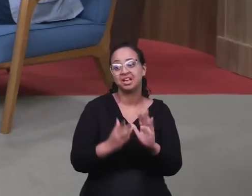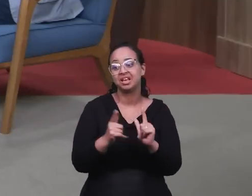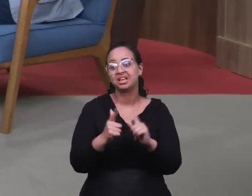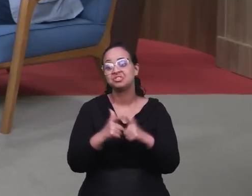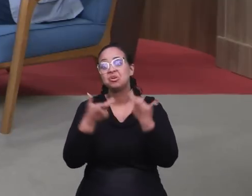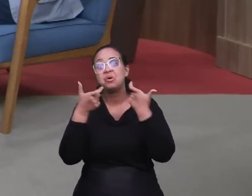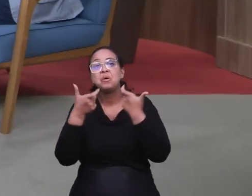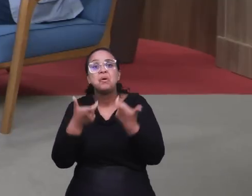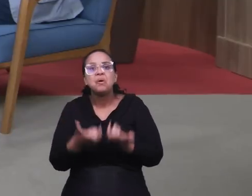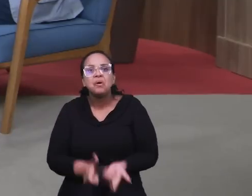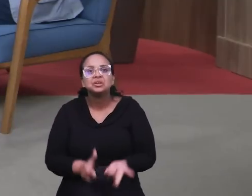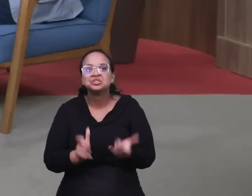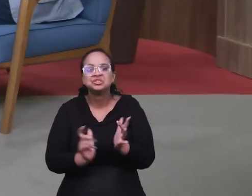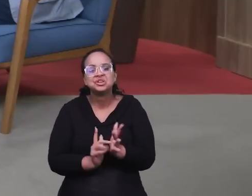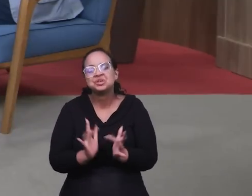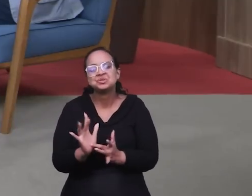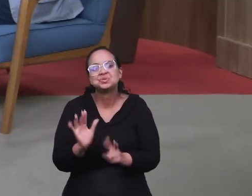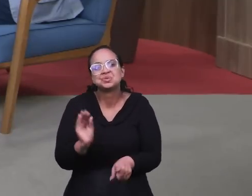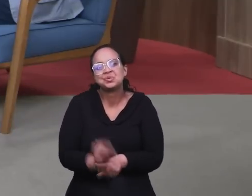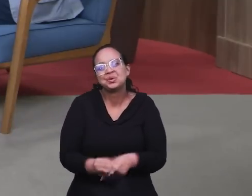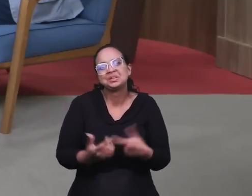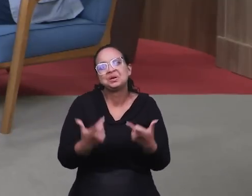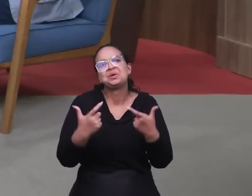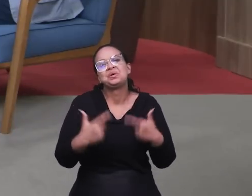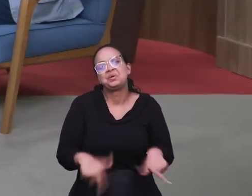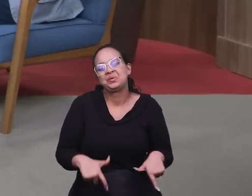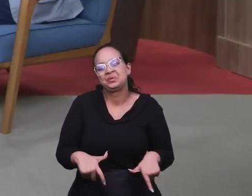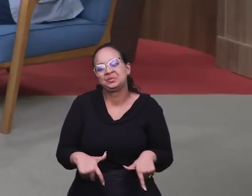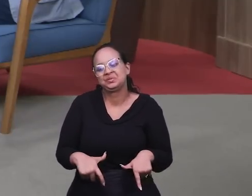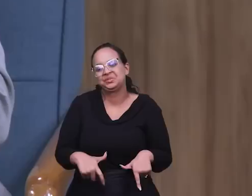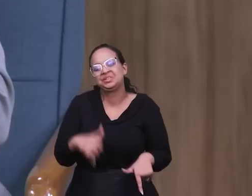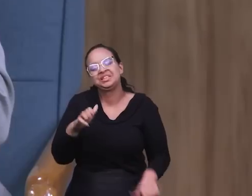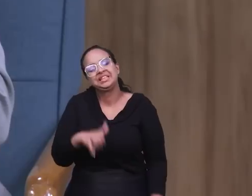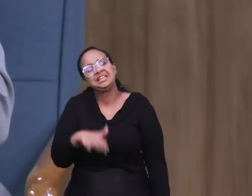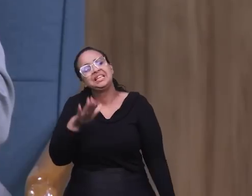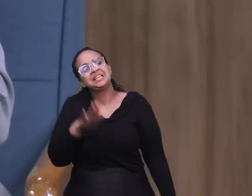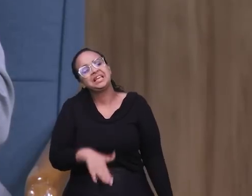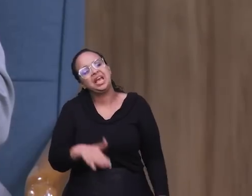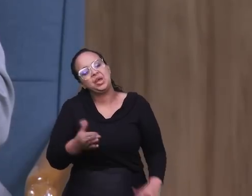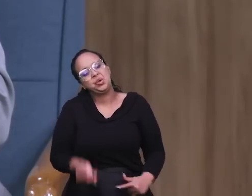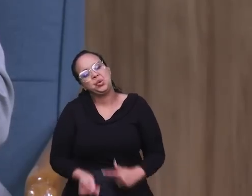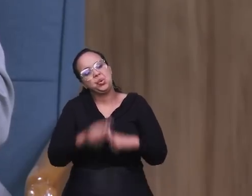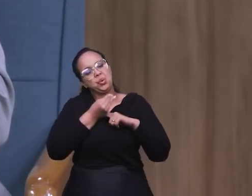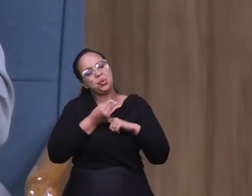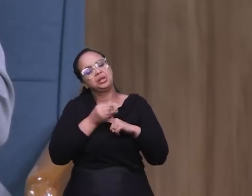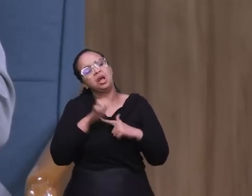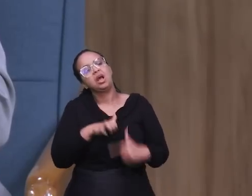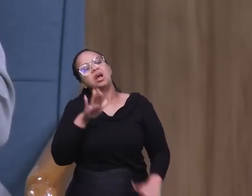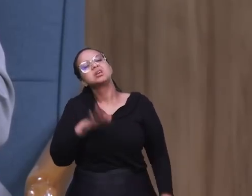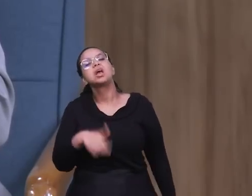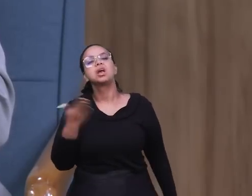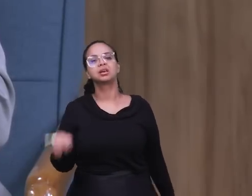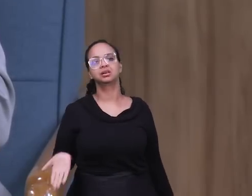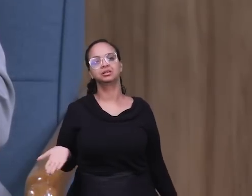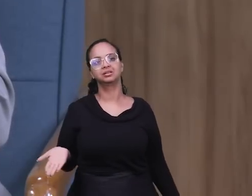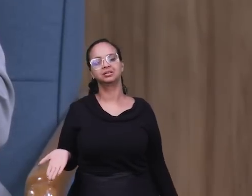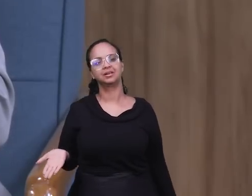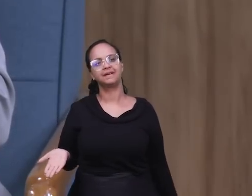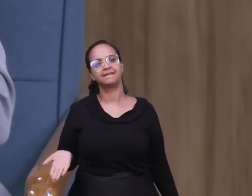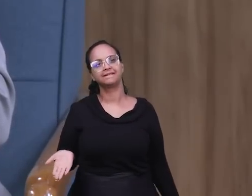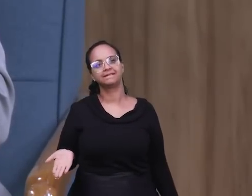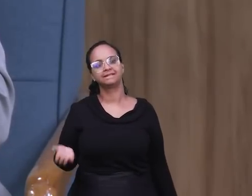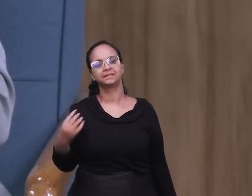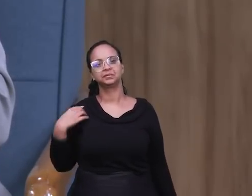essa. Não, eu quero saber onde é que Jesus é o pastor. Exatamente. Né? Eu quero saber onde é que ele é quem toma conta do aprisco, ele que cuida das ovelhas, né? Ele